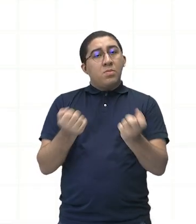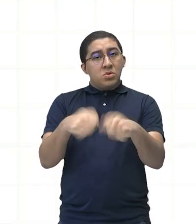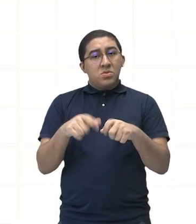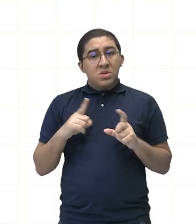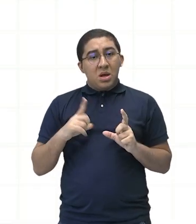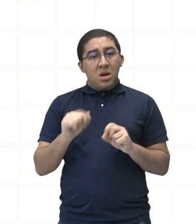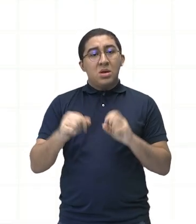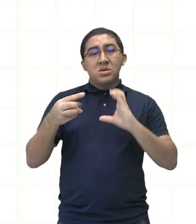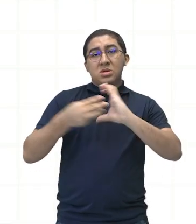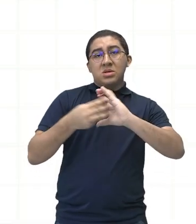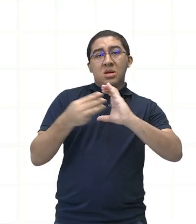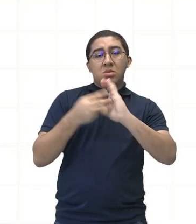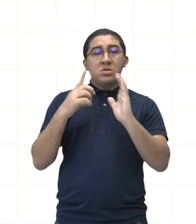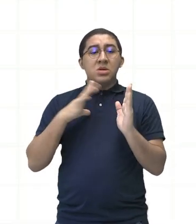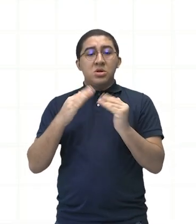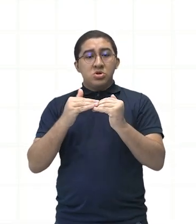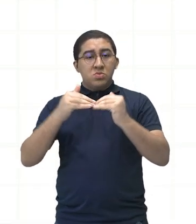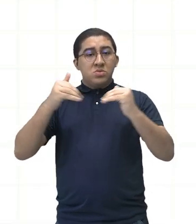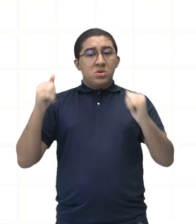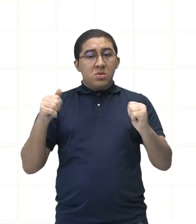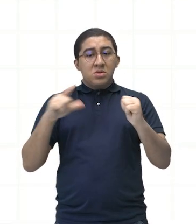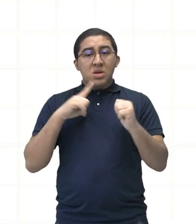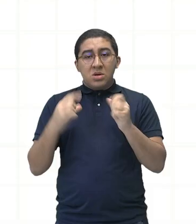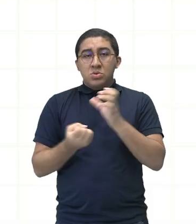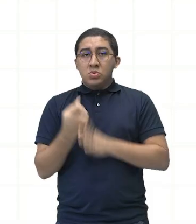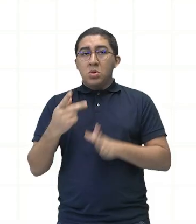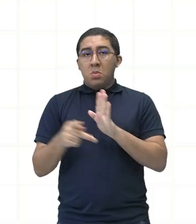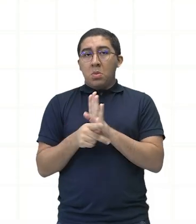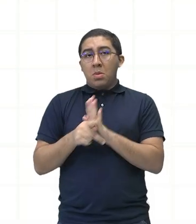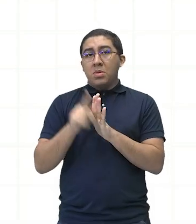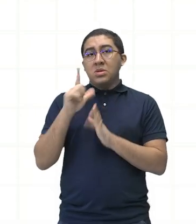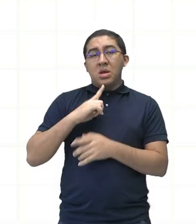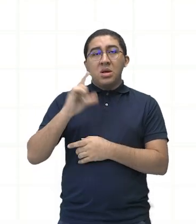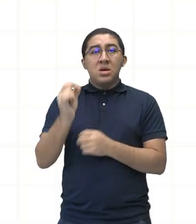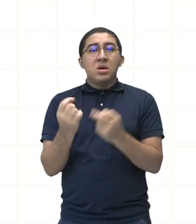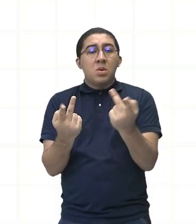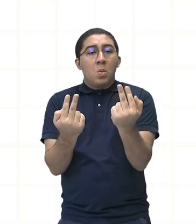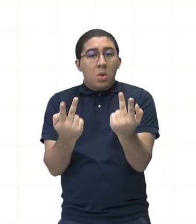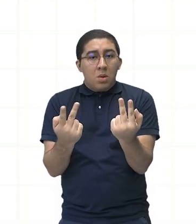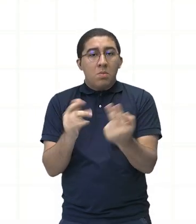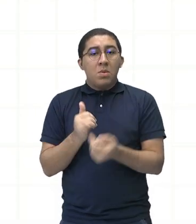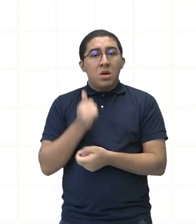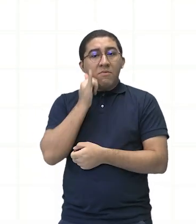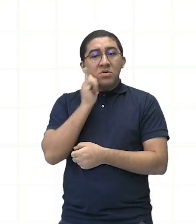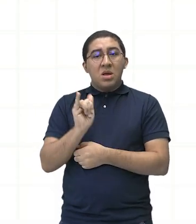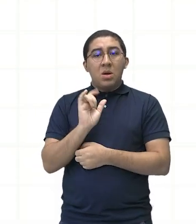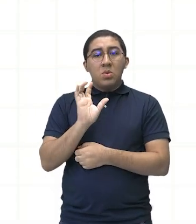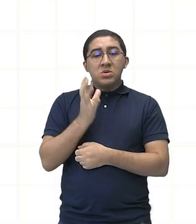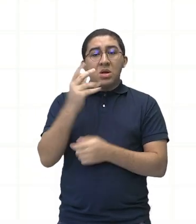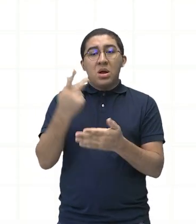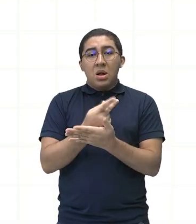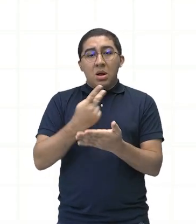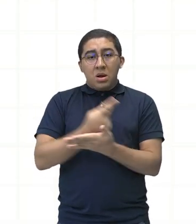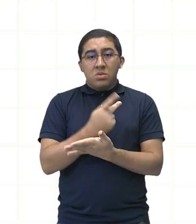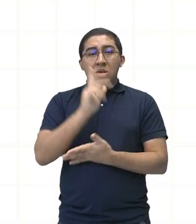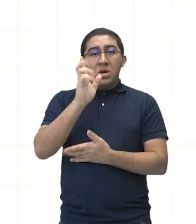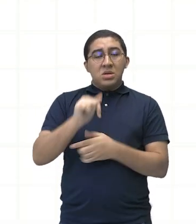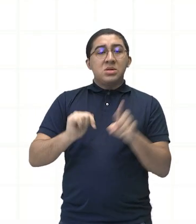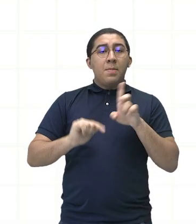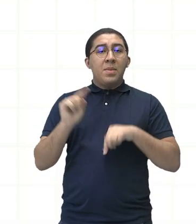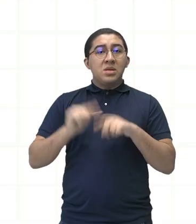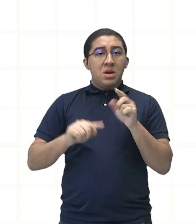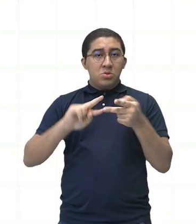duas células que vão ser originadas dessa divisão seja igual, para que não ocorram erros, esse